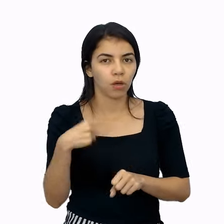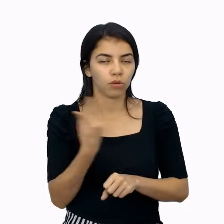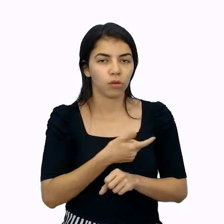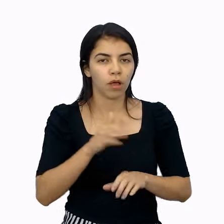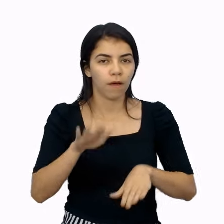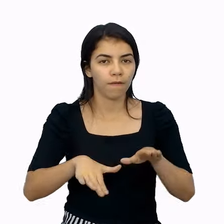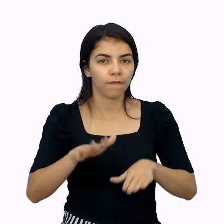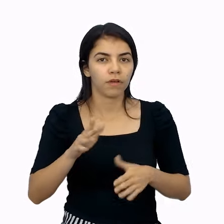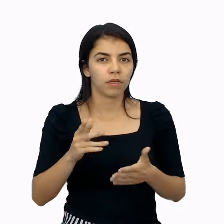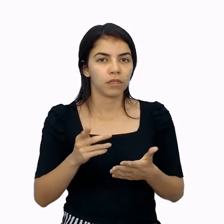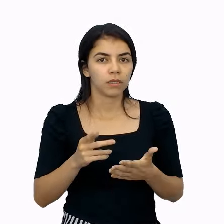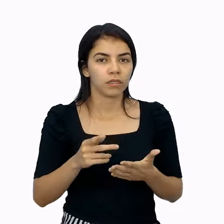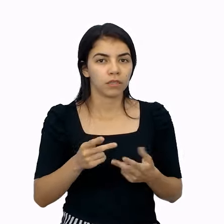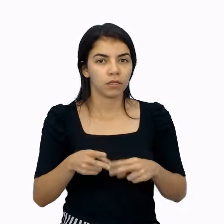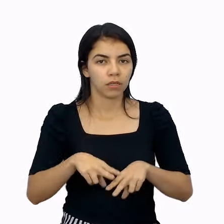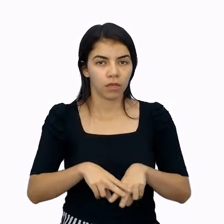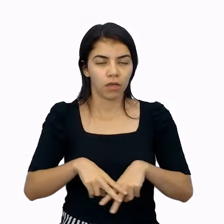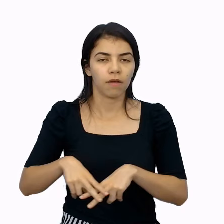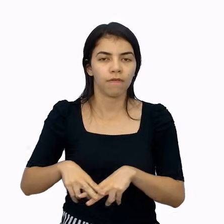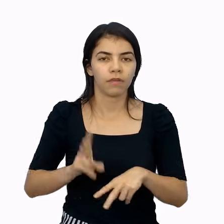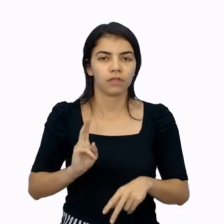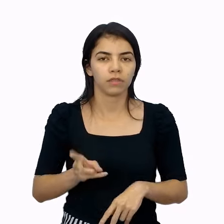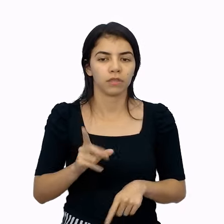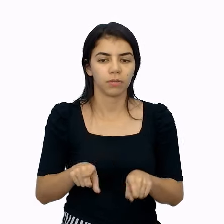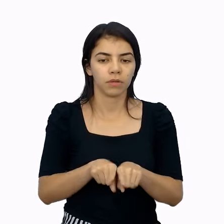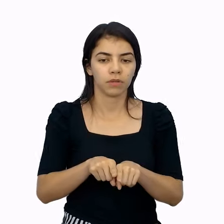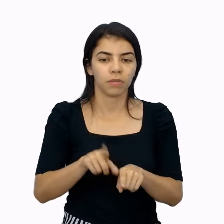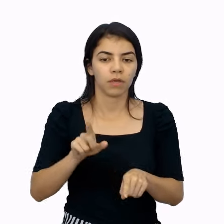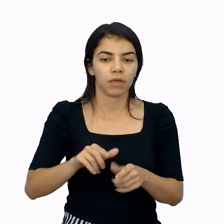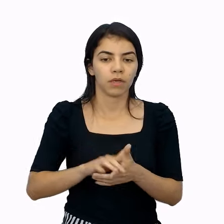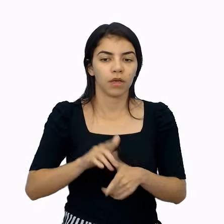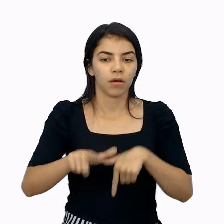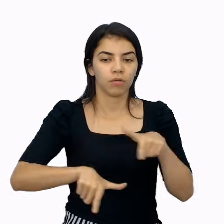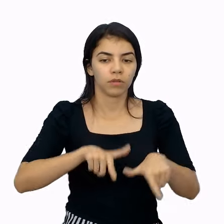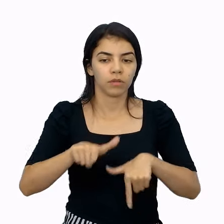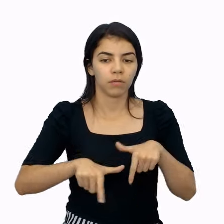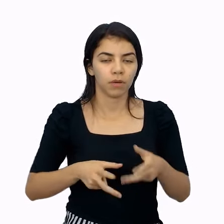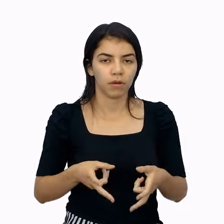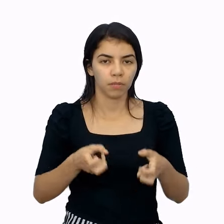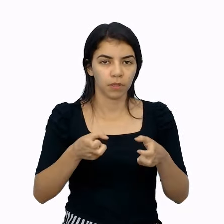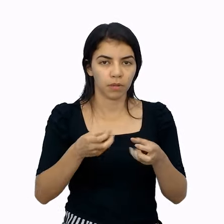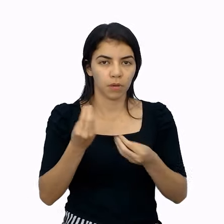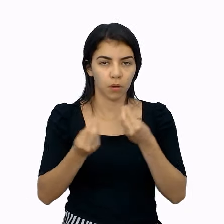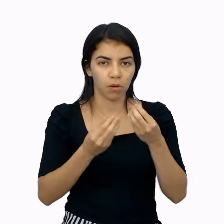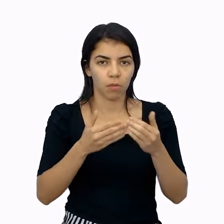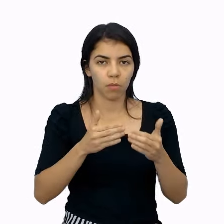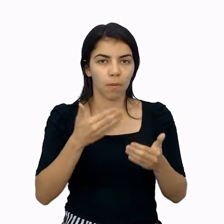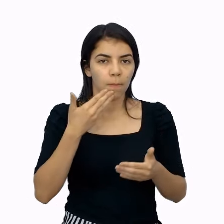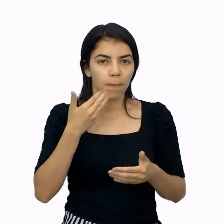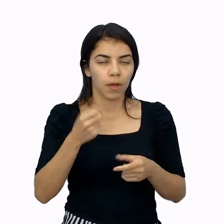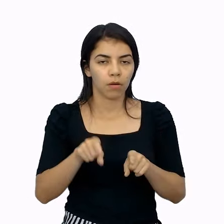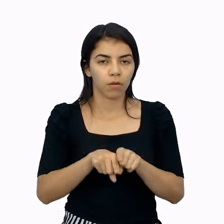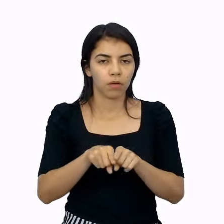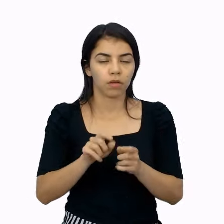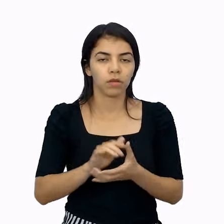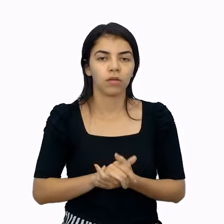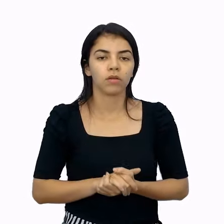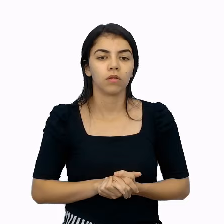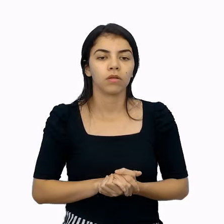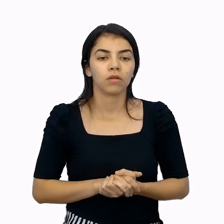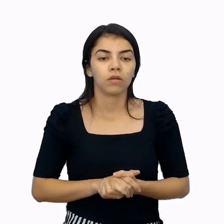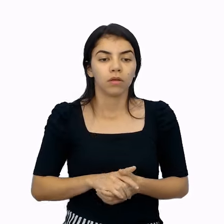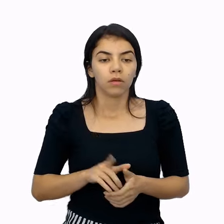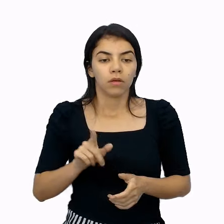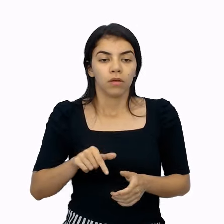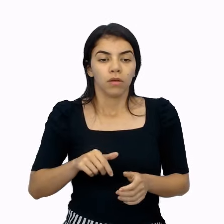precisamos sempre rever, né? E autoavaliar o nosso trabalho, sempre. Então, a seguir, professores, nós temos aqui uma